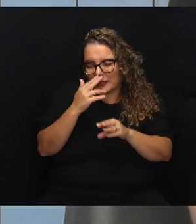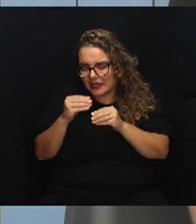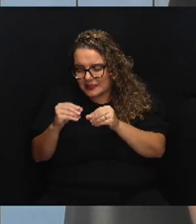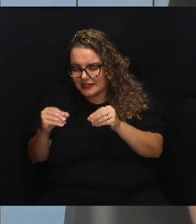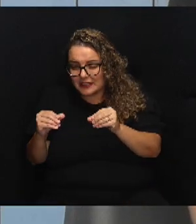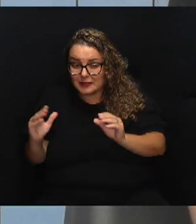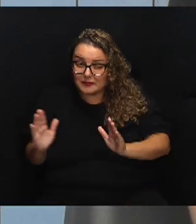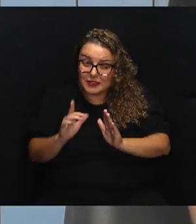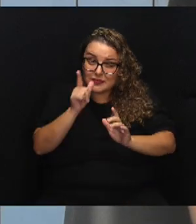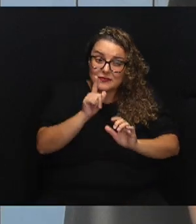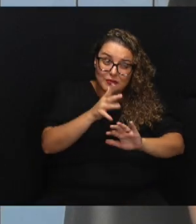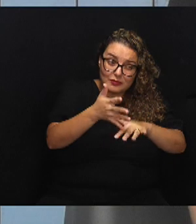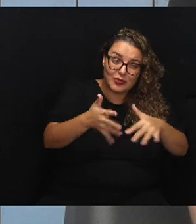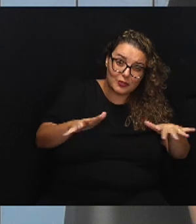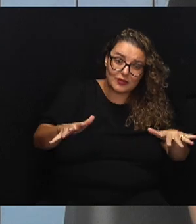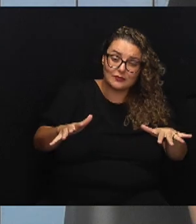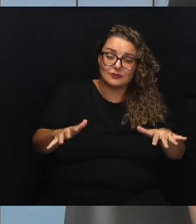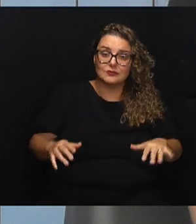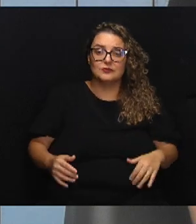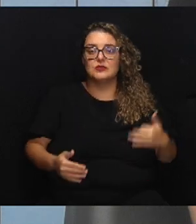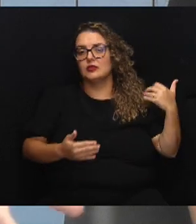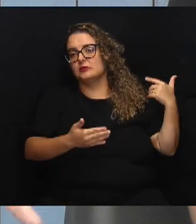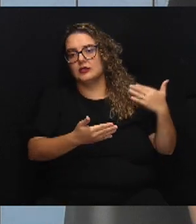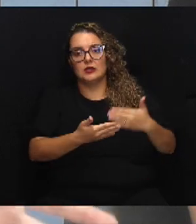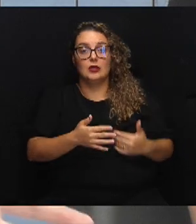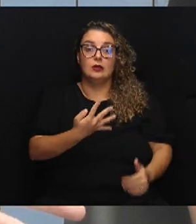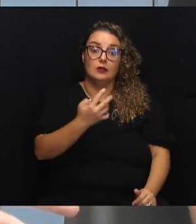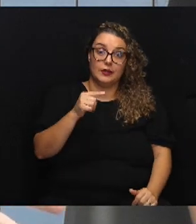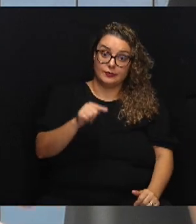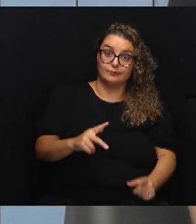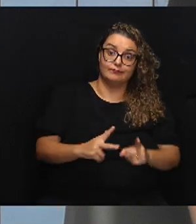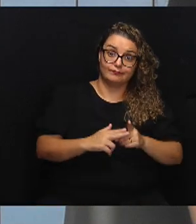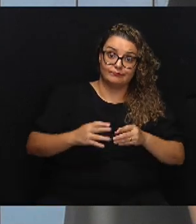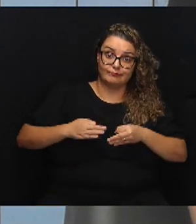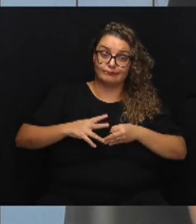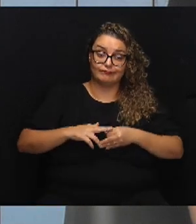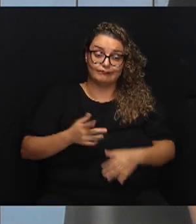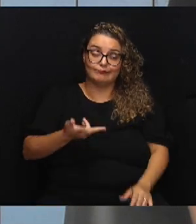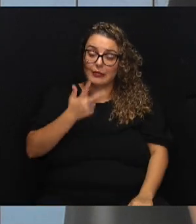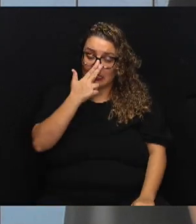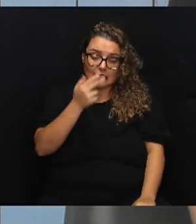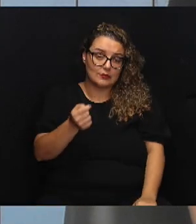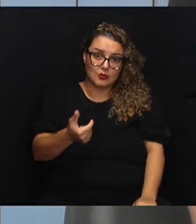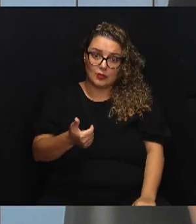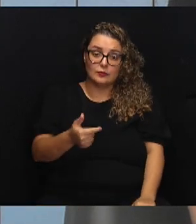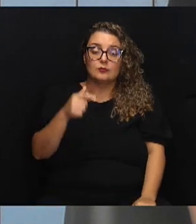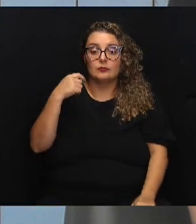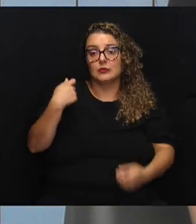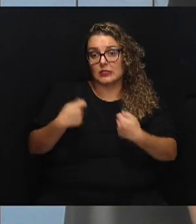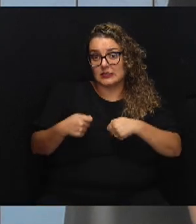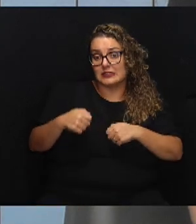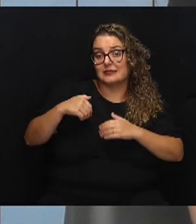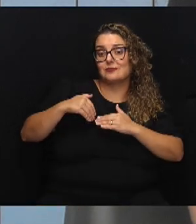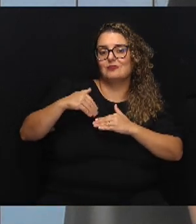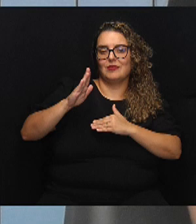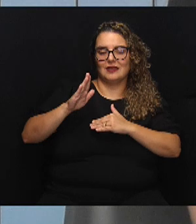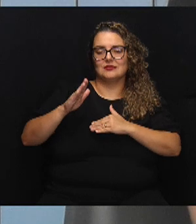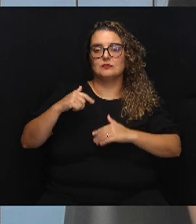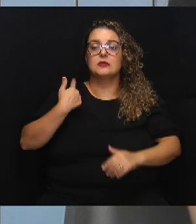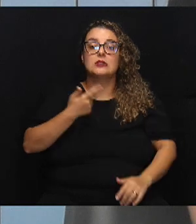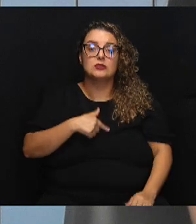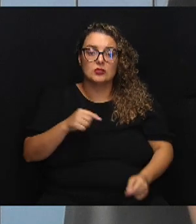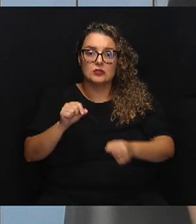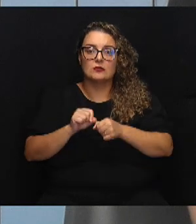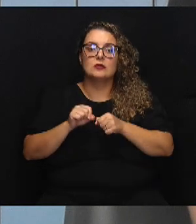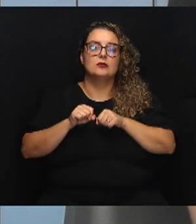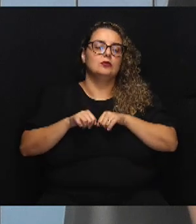cá, a gente realizou 4.000 castrações. Ainda não é nada, né? A gente precisa alcançar isso muito mais. Mas a gente está fazendo